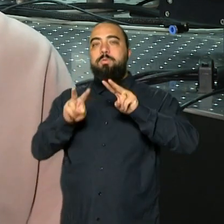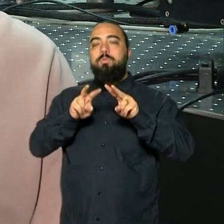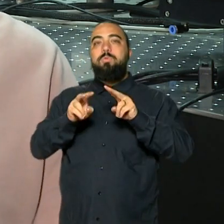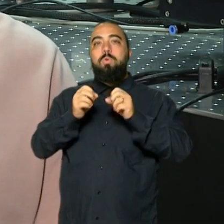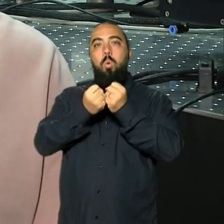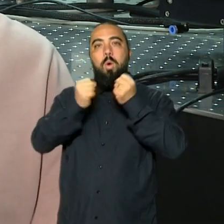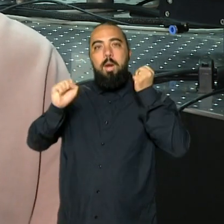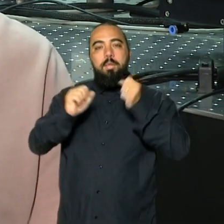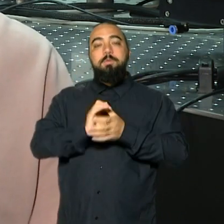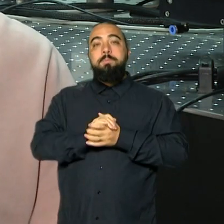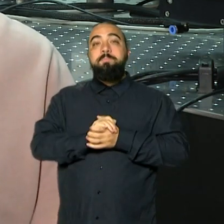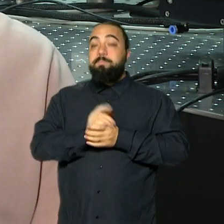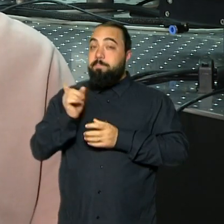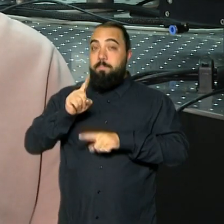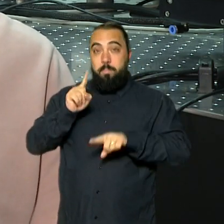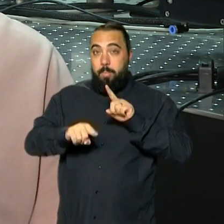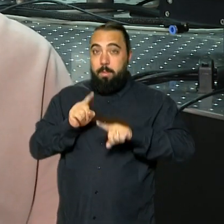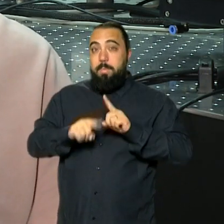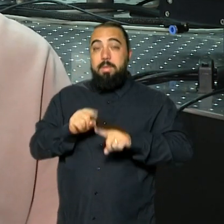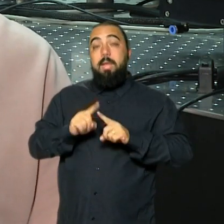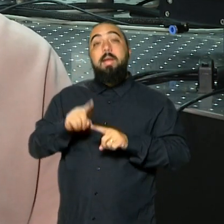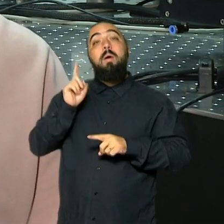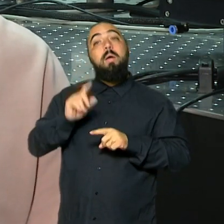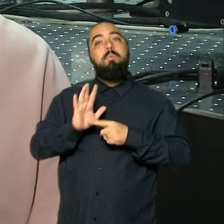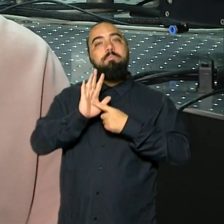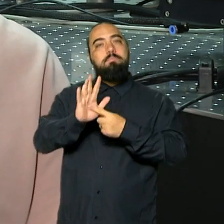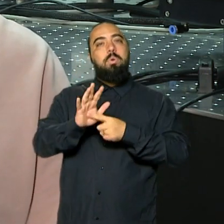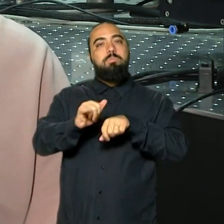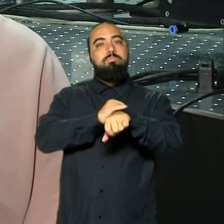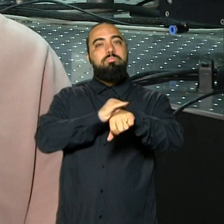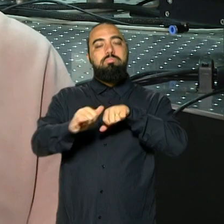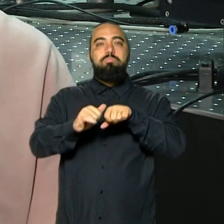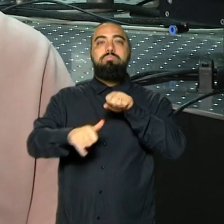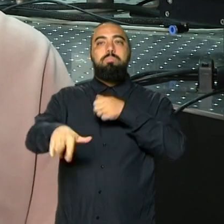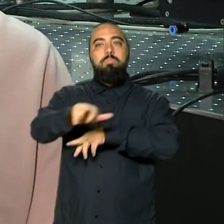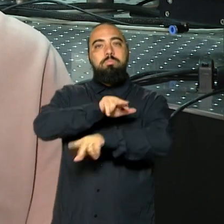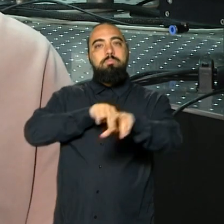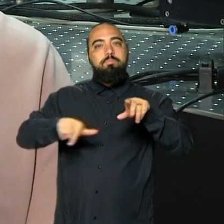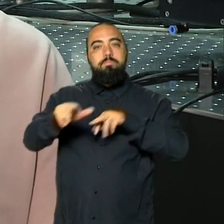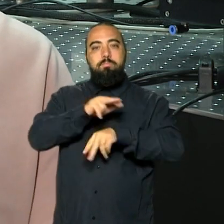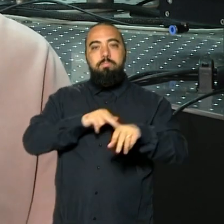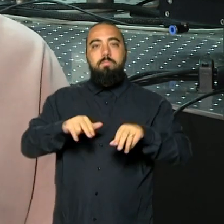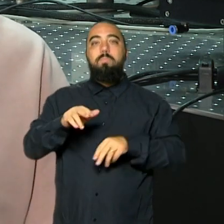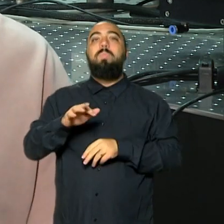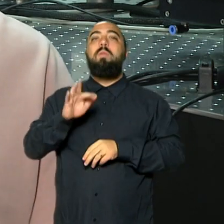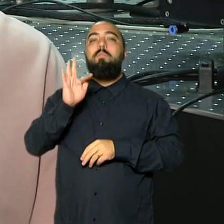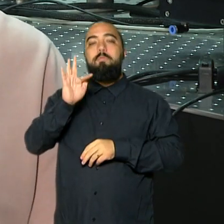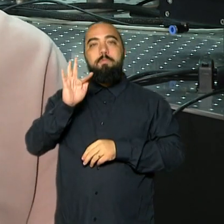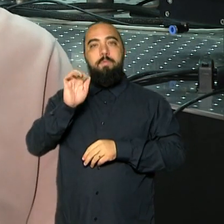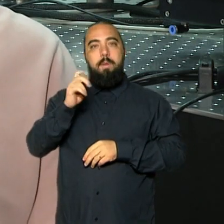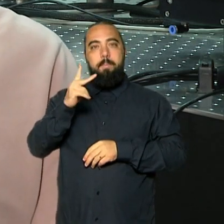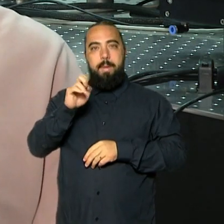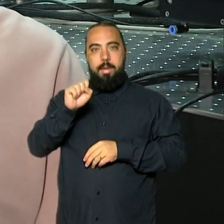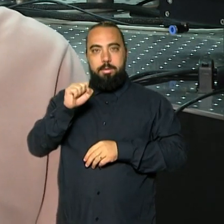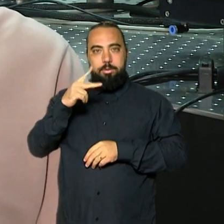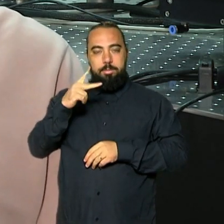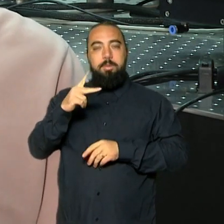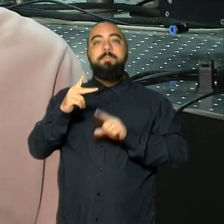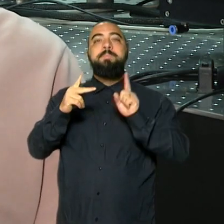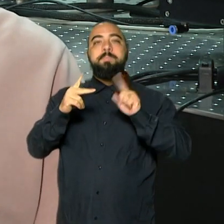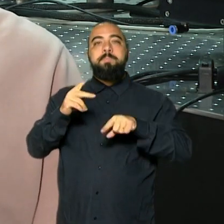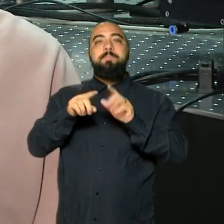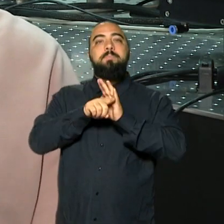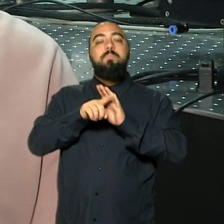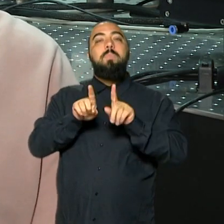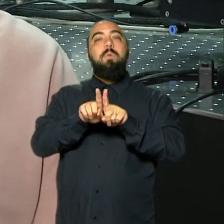esse equipamento, ele é fruto de um projeto multiusuário FAPESP, que é a Fundação de Amparo à Pesquisa do Estado de São Paulo, que